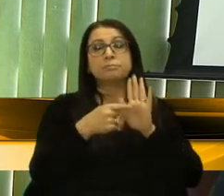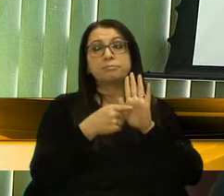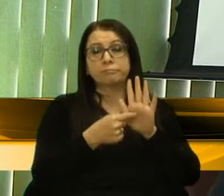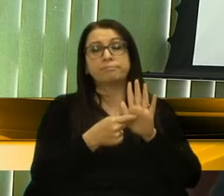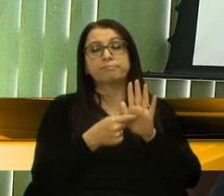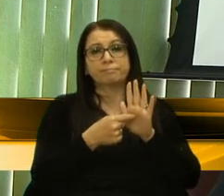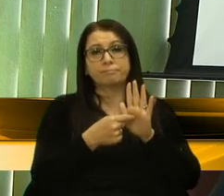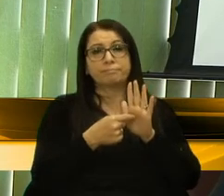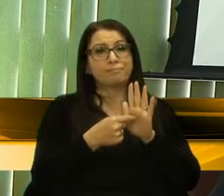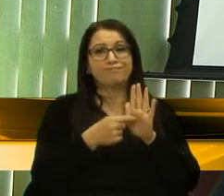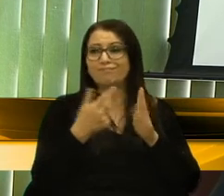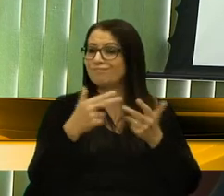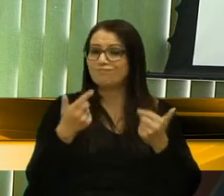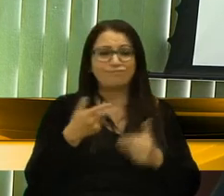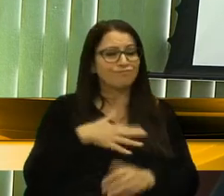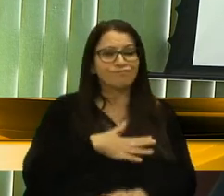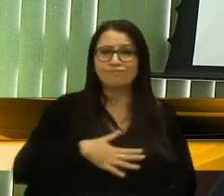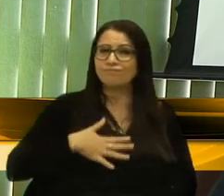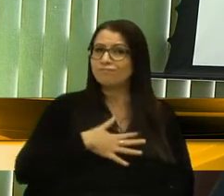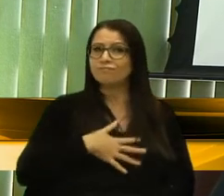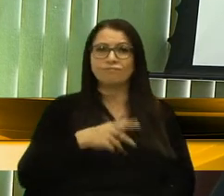suas insatisfações.